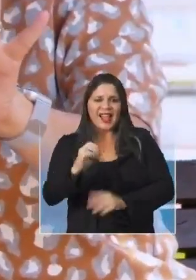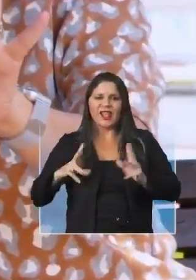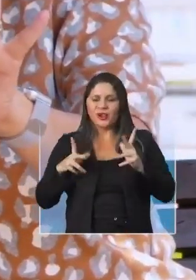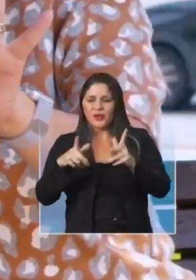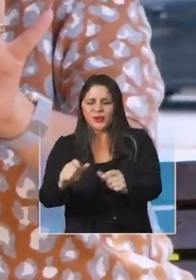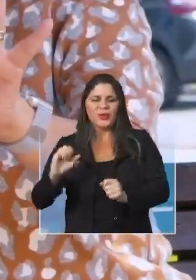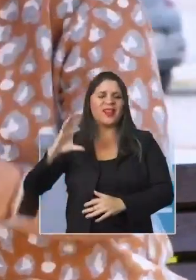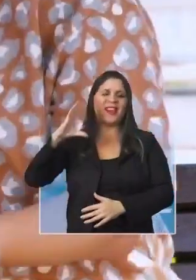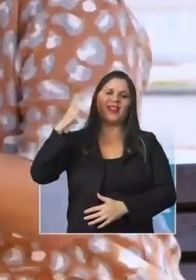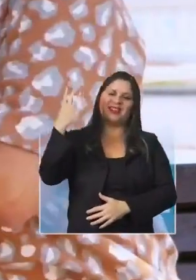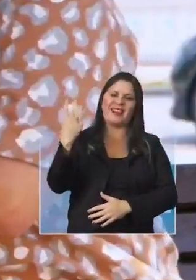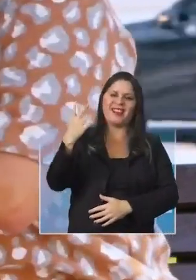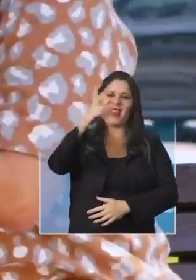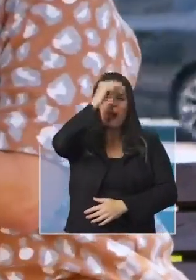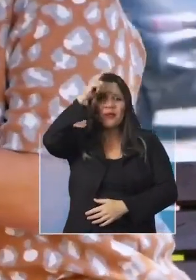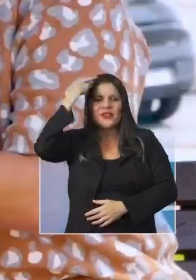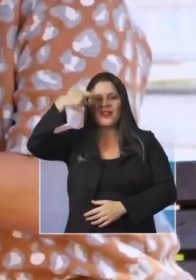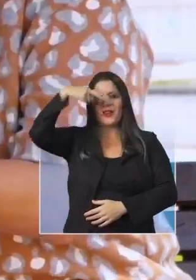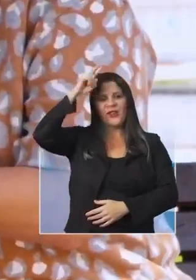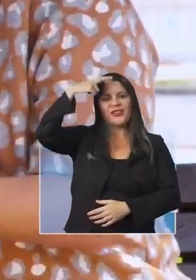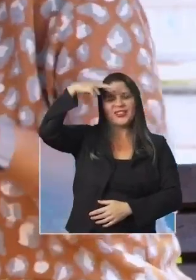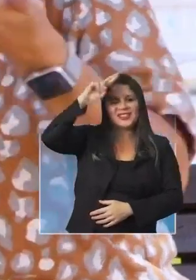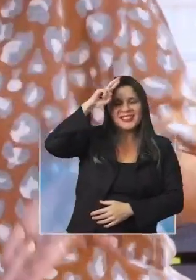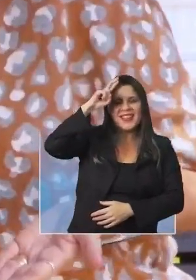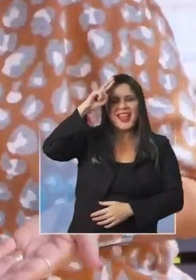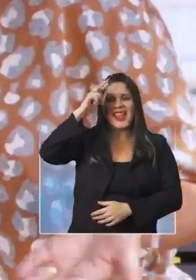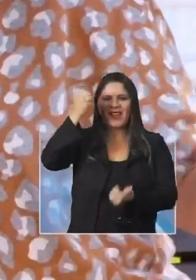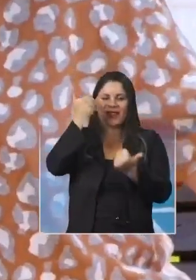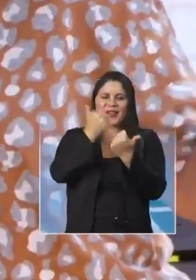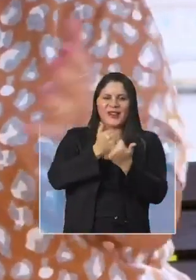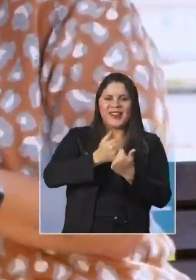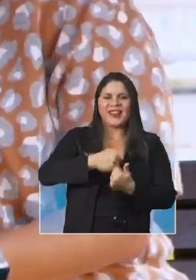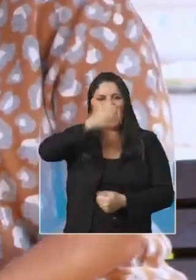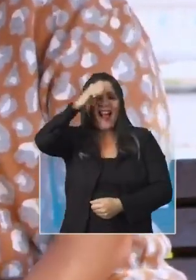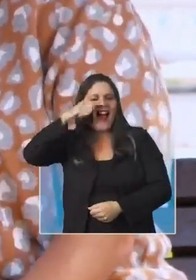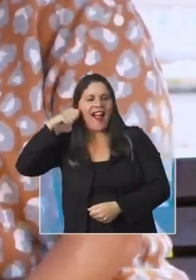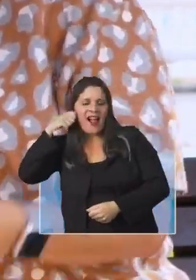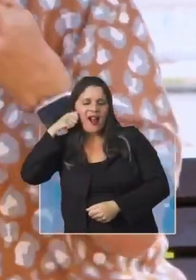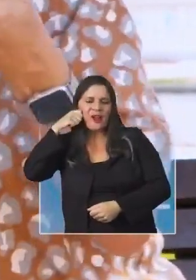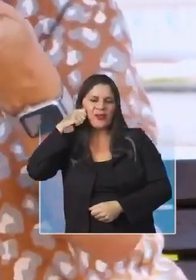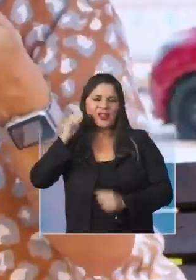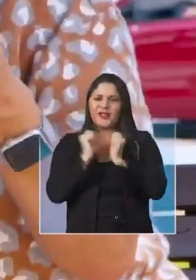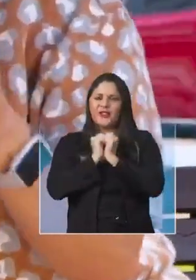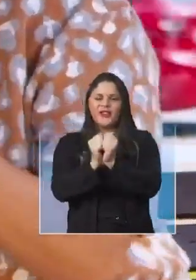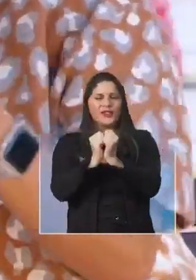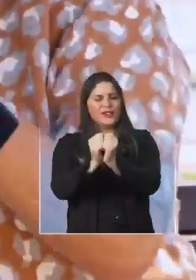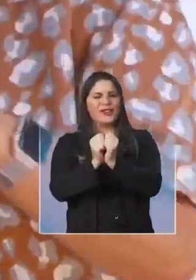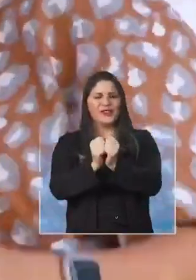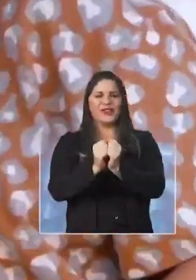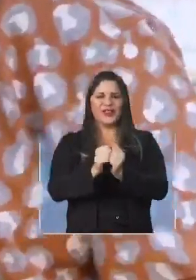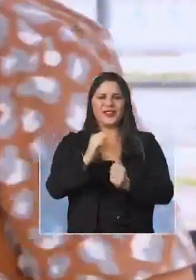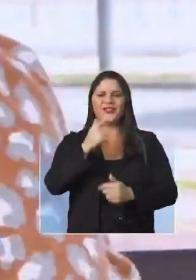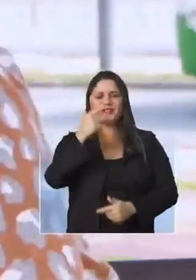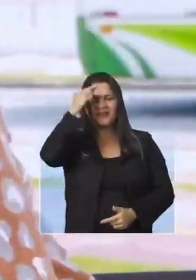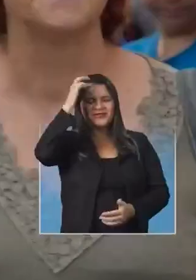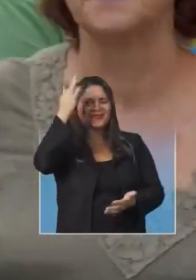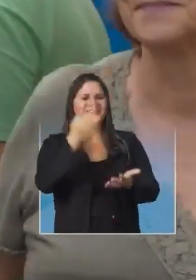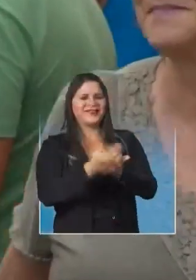tudo isso aconteça. Prefeito Rogério Santos e vice-prefeita Audrey Cleis. Tamo junto!